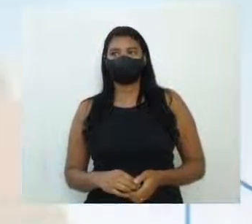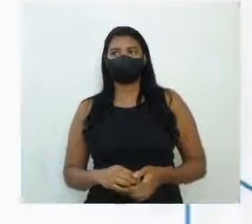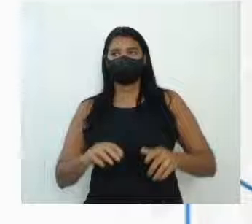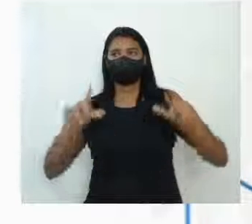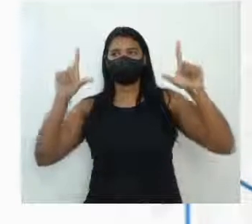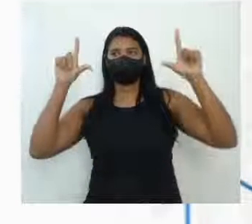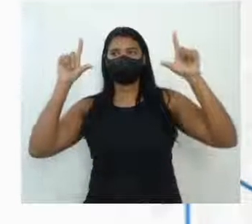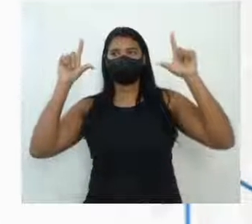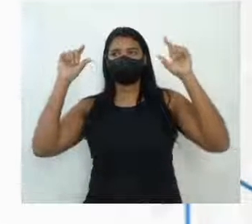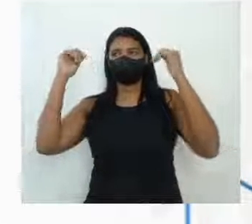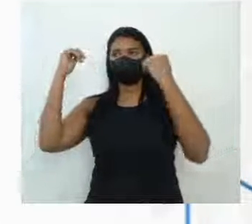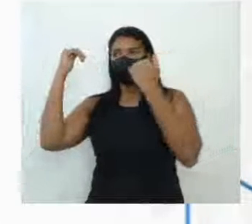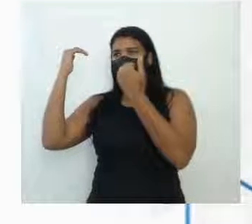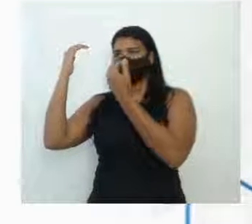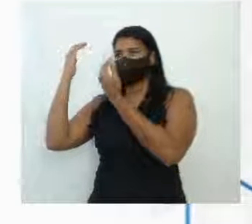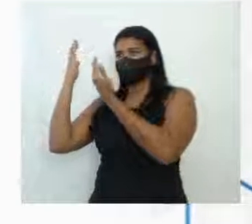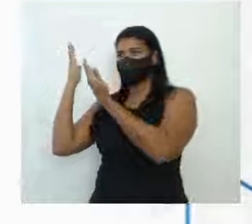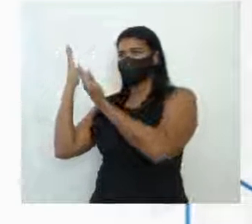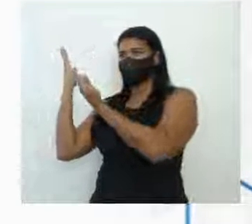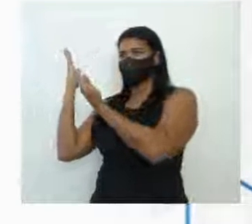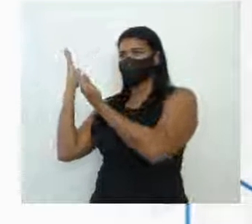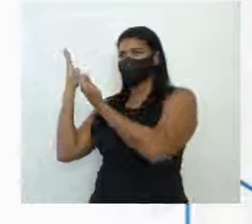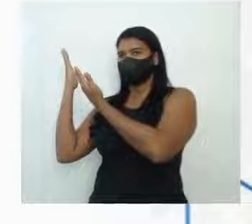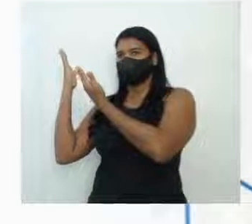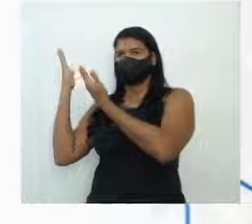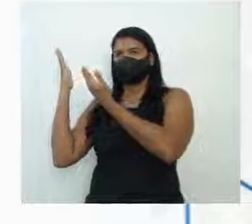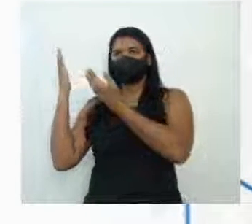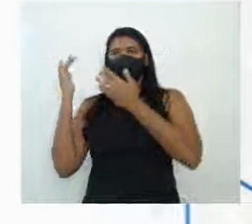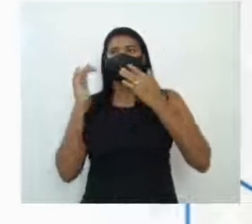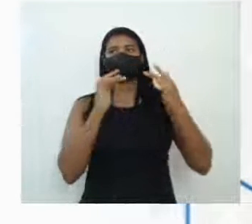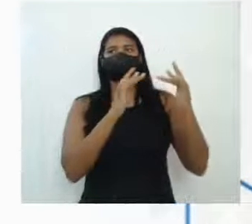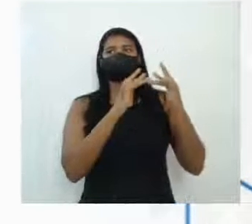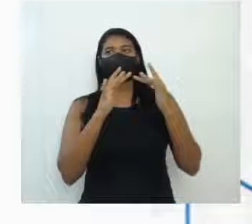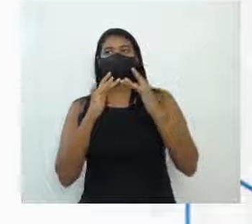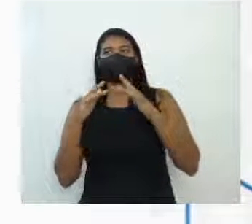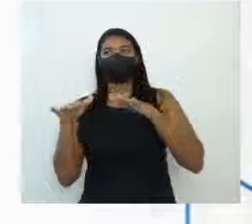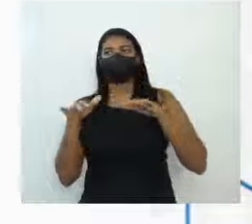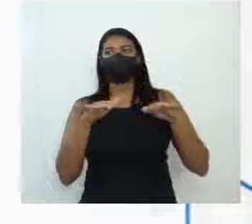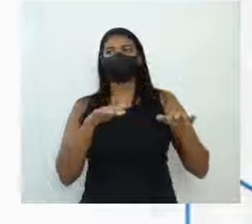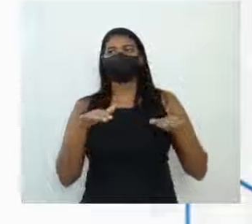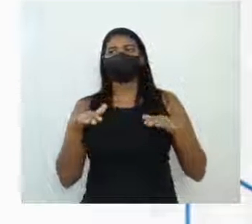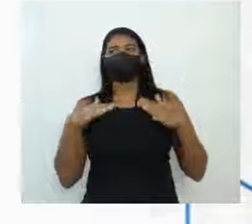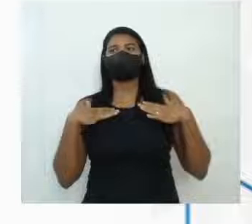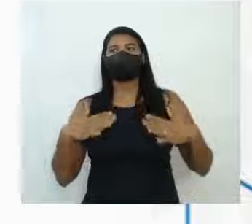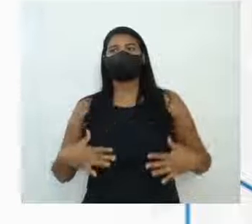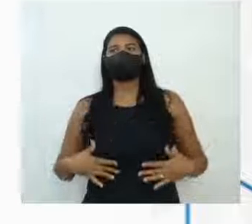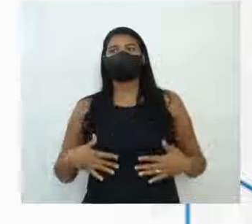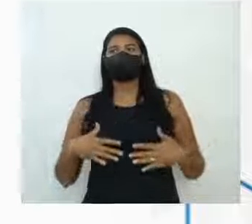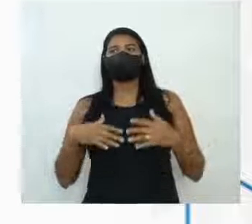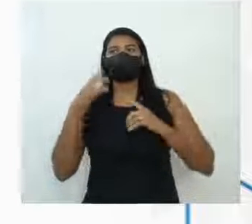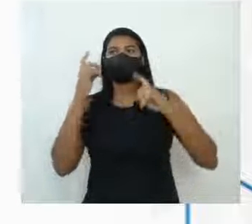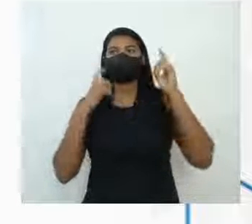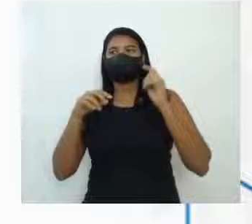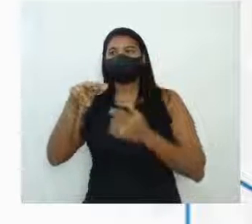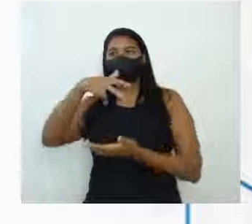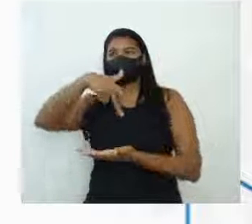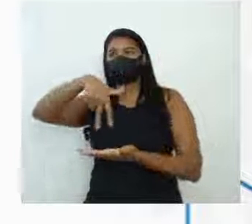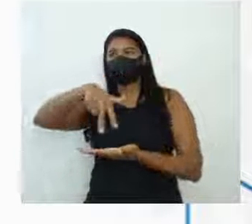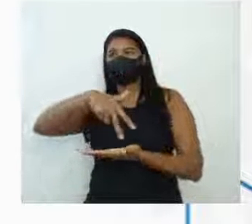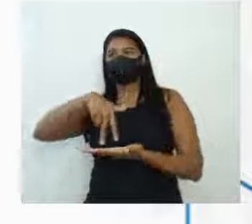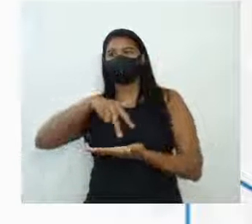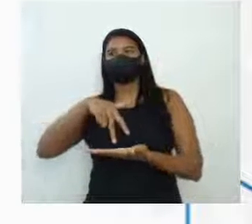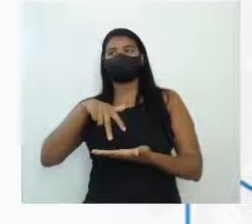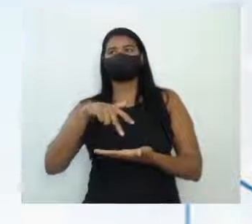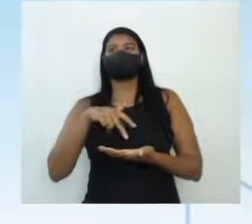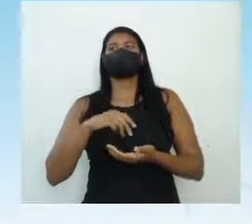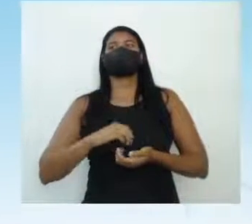telão. Vamos lá. Identificação da relação entre os movimentos e a interpretação na dança.